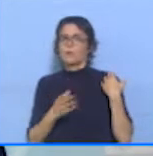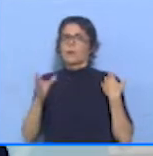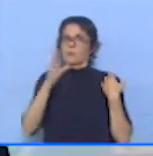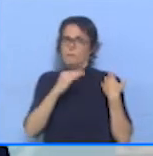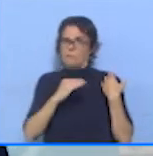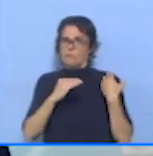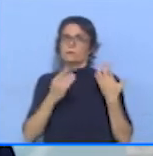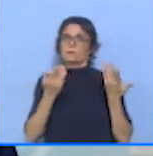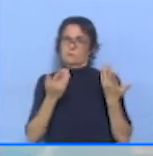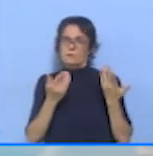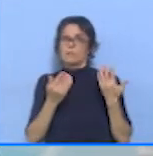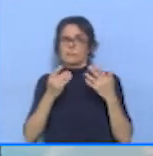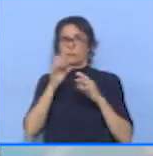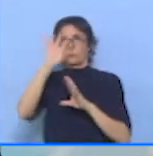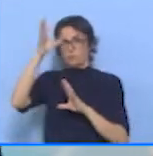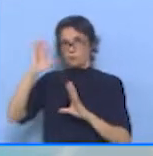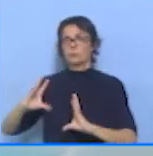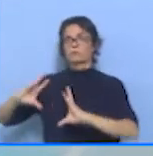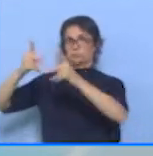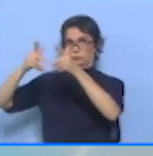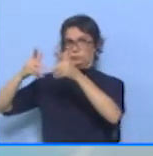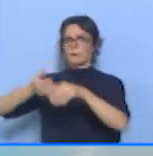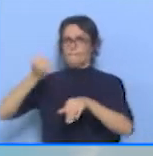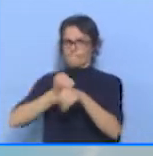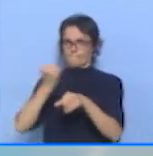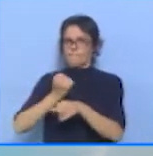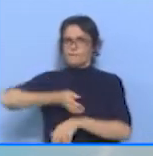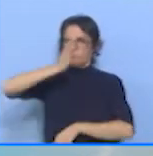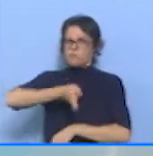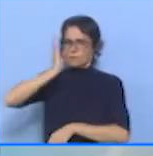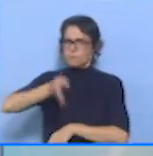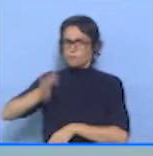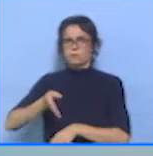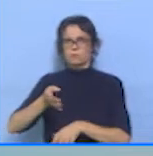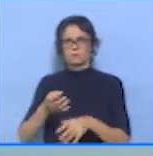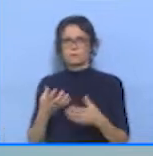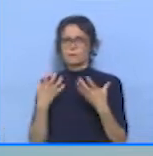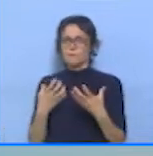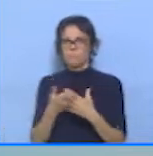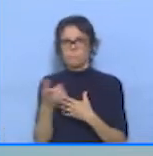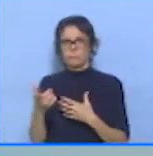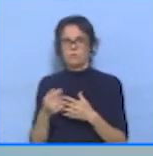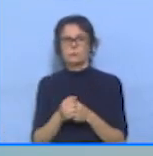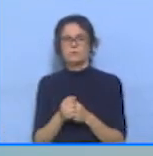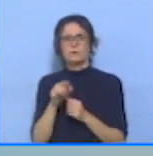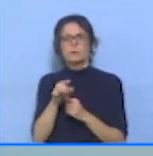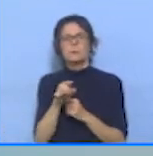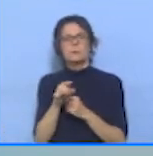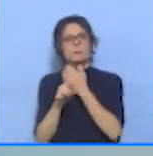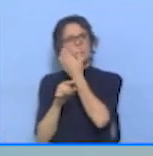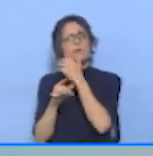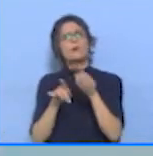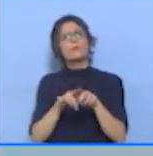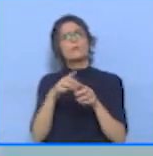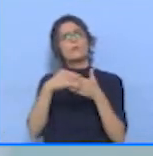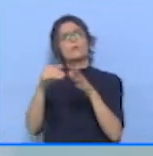desenvolvidos, de ações muito fortes. E a perguntar-lhe ainda, Francisco, claro que os líderes partidários falaram